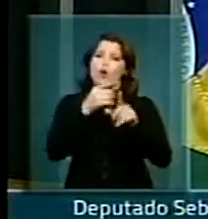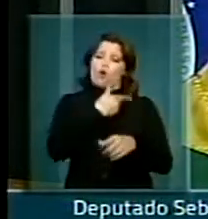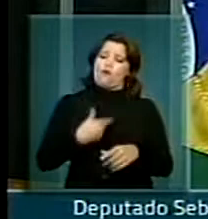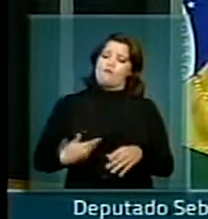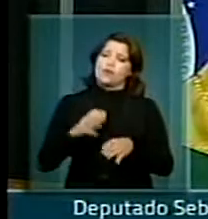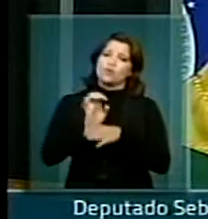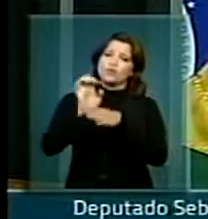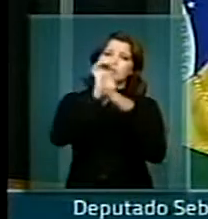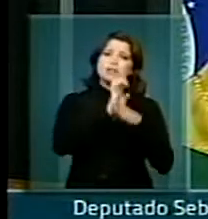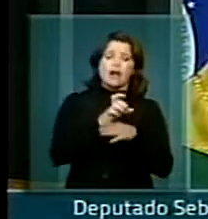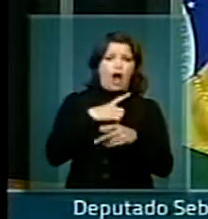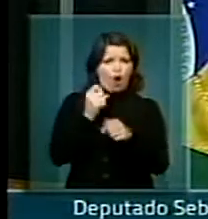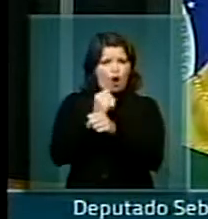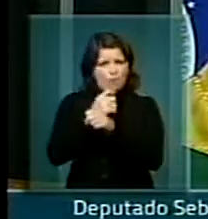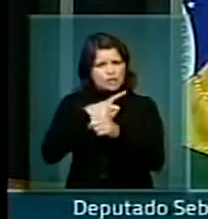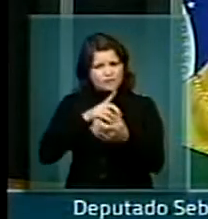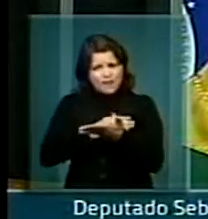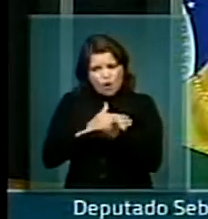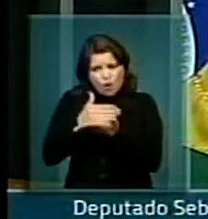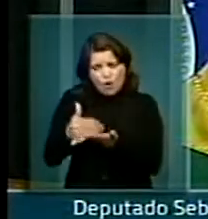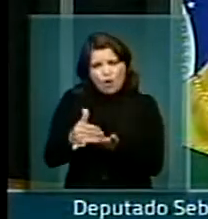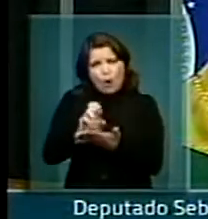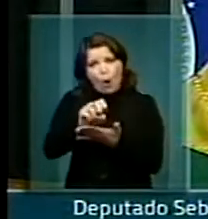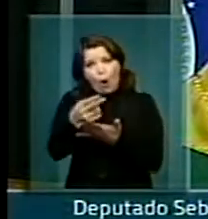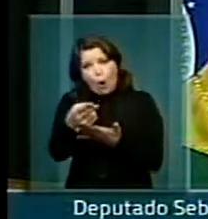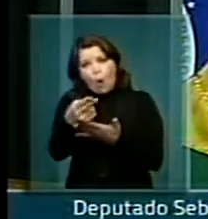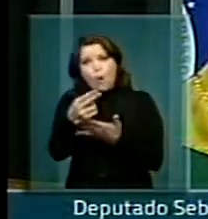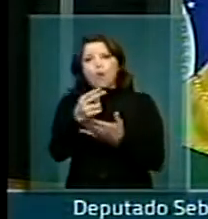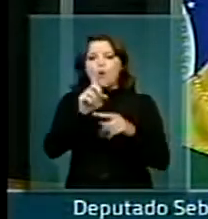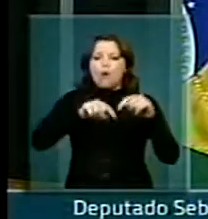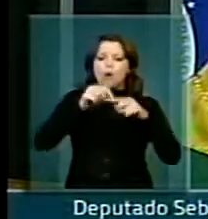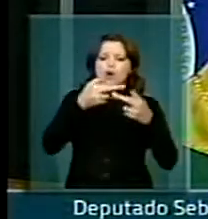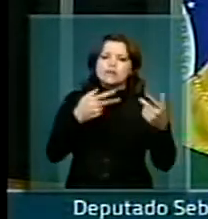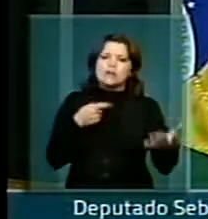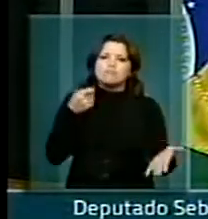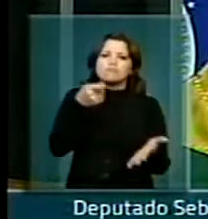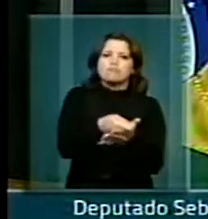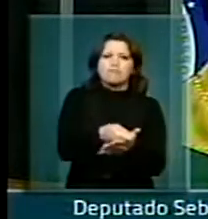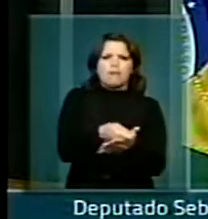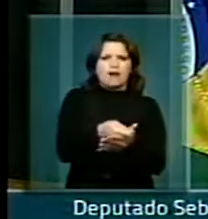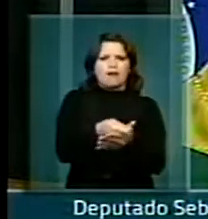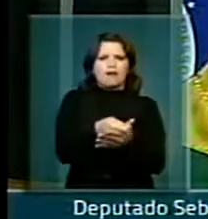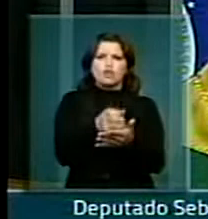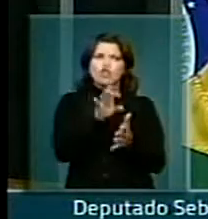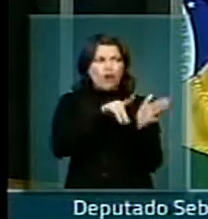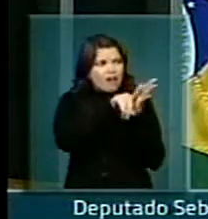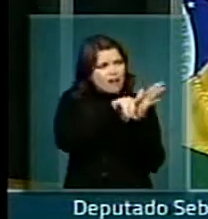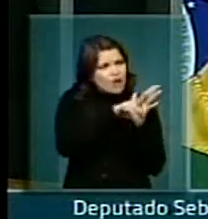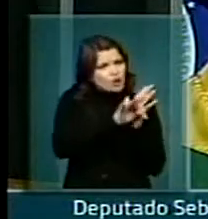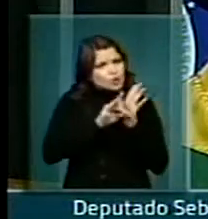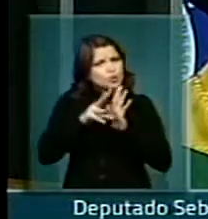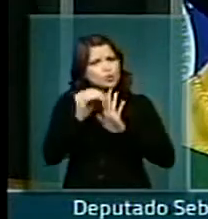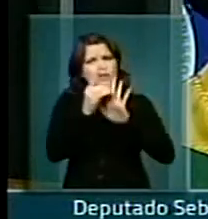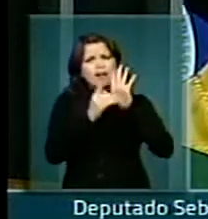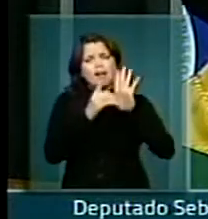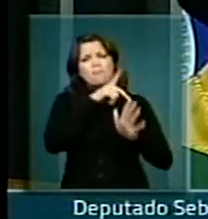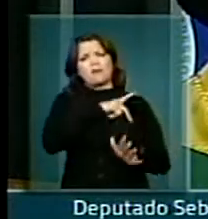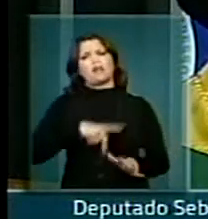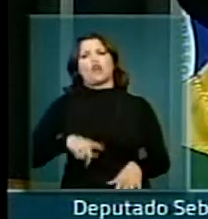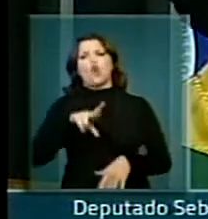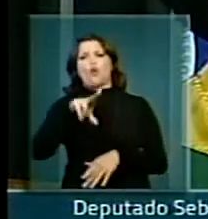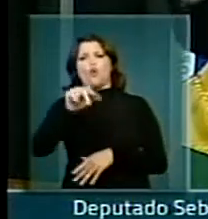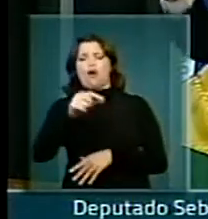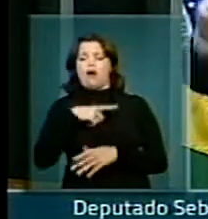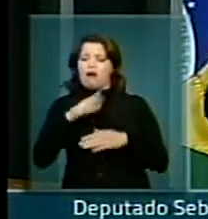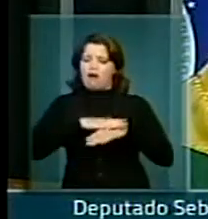do Estado que a obra tivesse iniciado ou o equipamento entregue para o governo pagar. É só examinar todos os decretos do presidente Lula